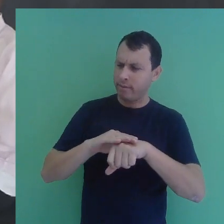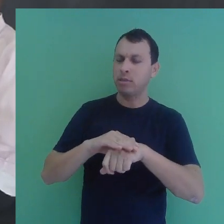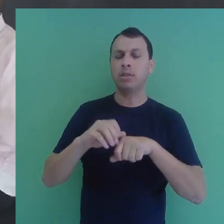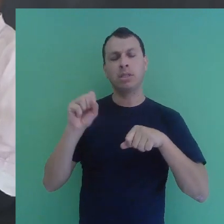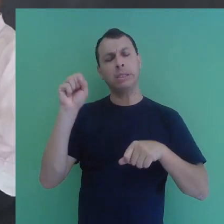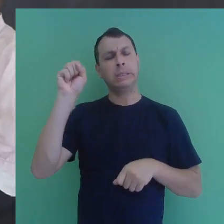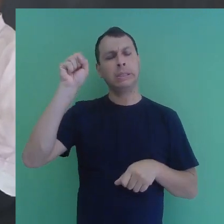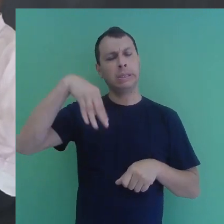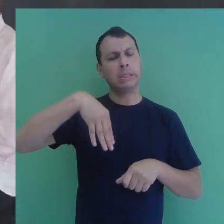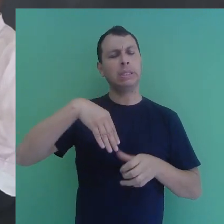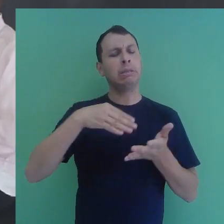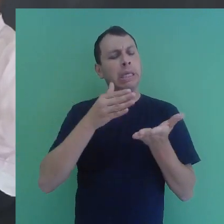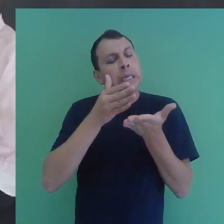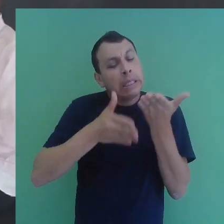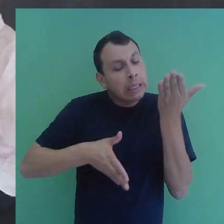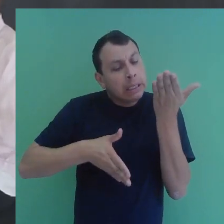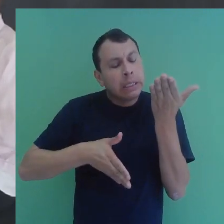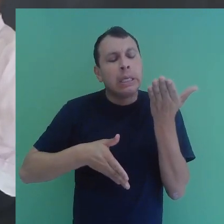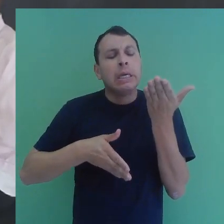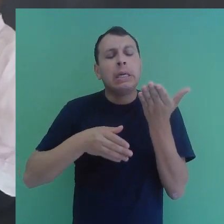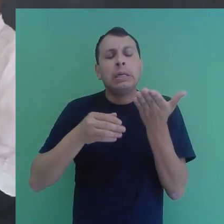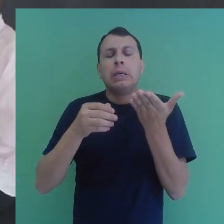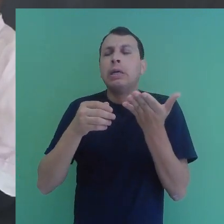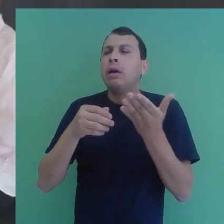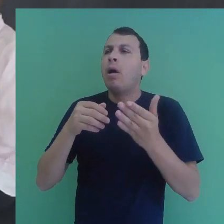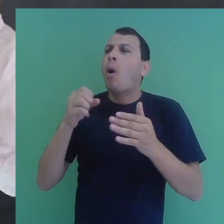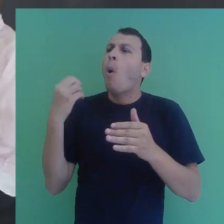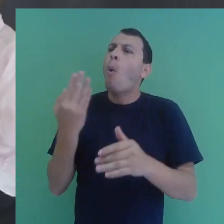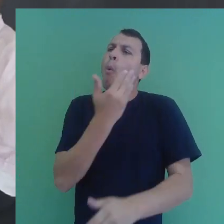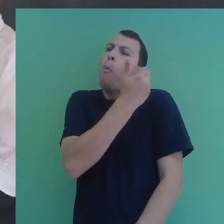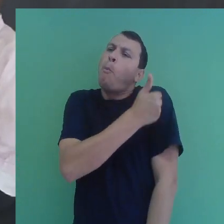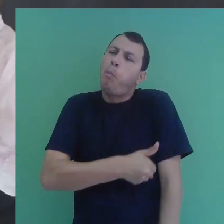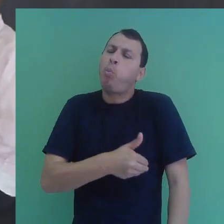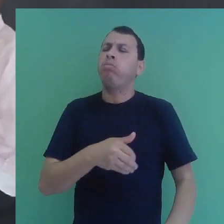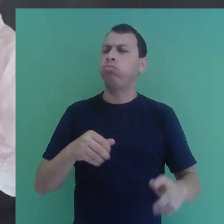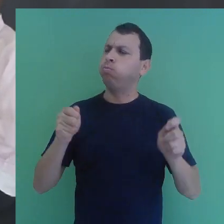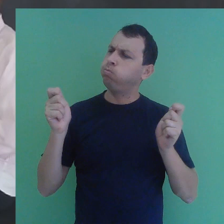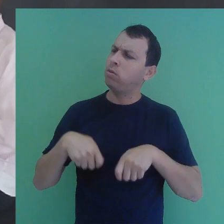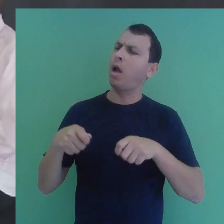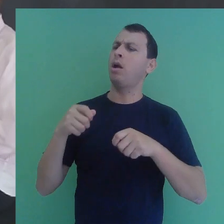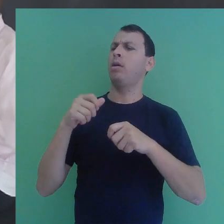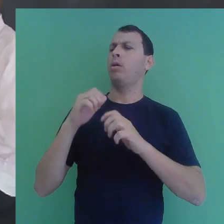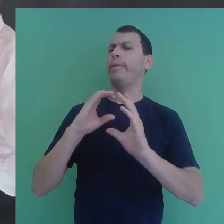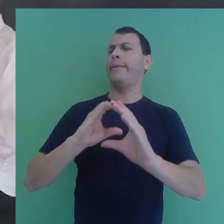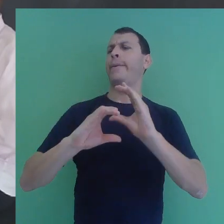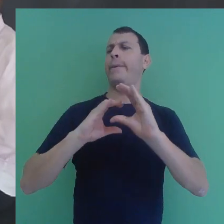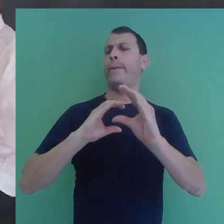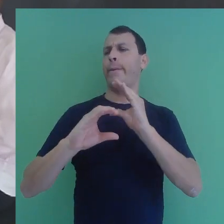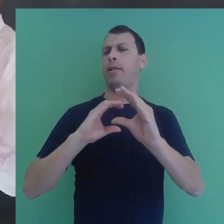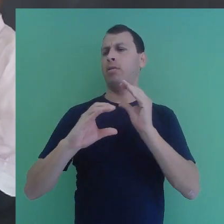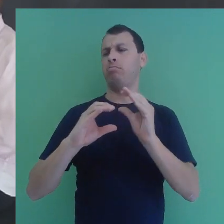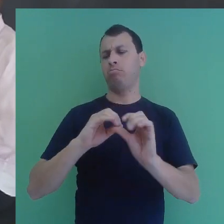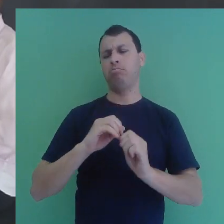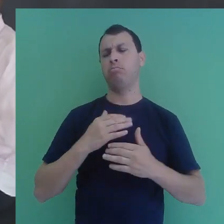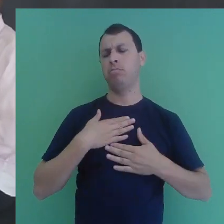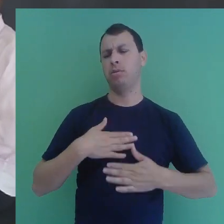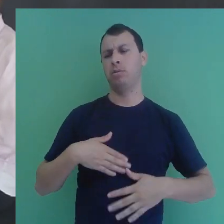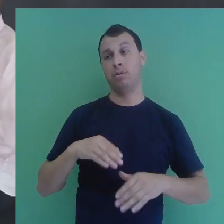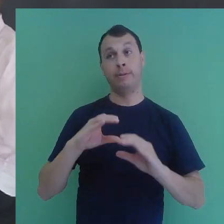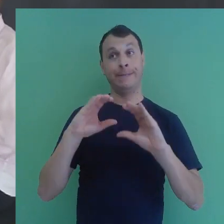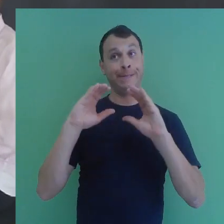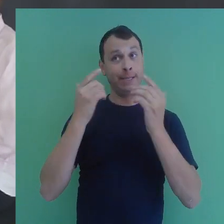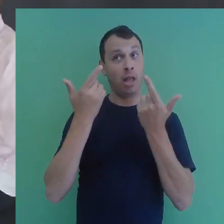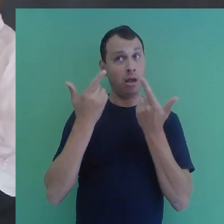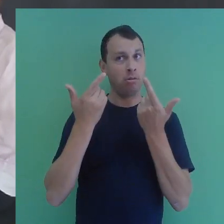conheço pessoas que têm dedos faltando, ou até membros faltando, que conseguem se comunicar numa boa. É